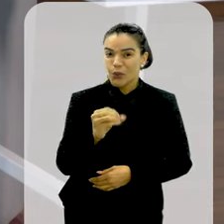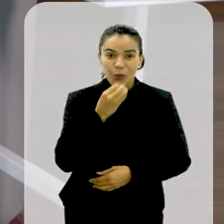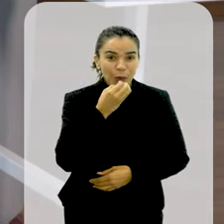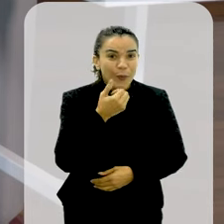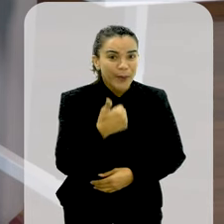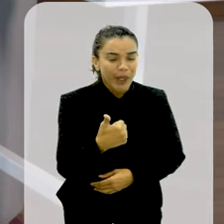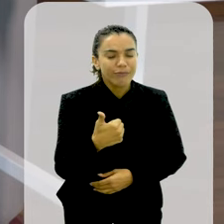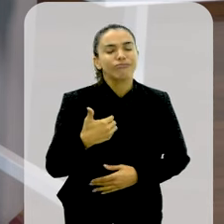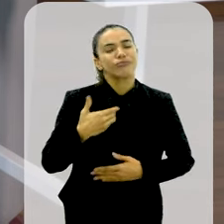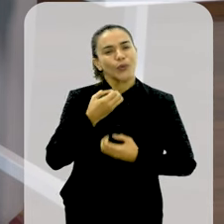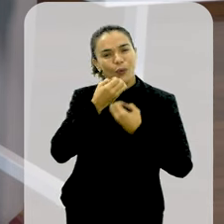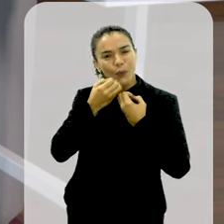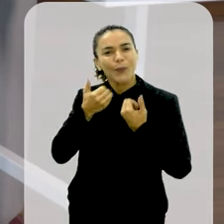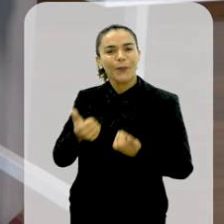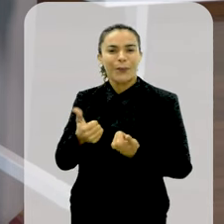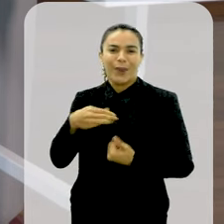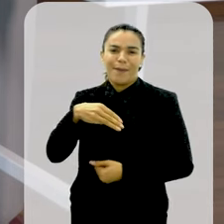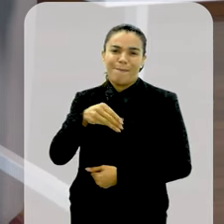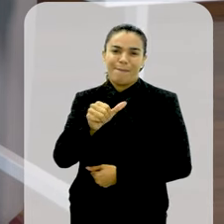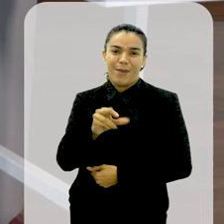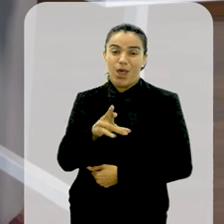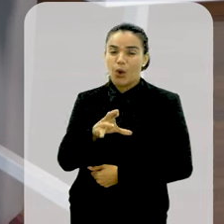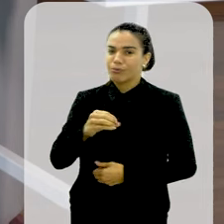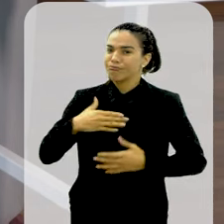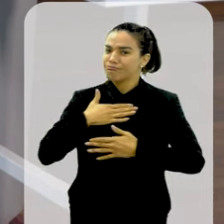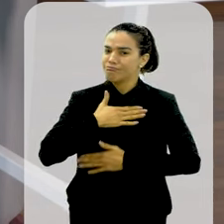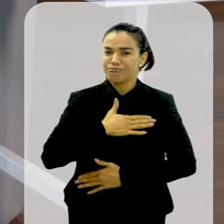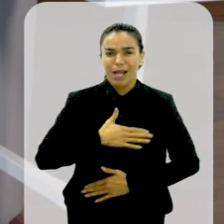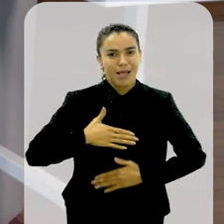Tarcísio? Tudo bom, Mauro? Prazer te receber aqui.